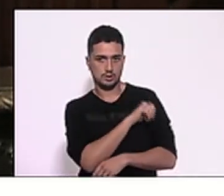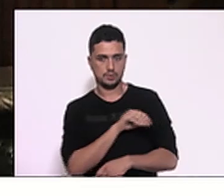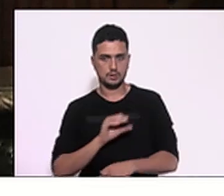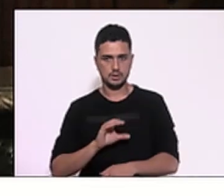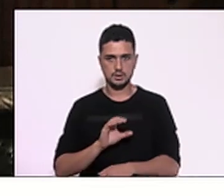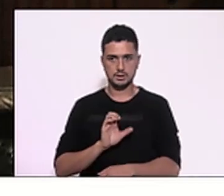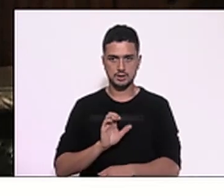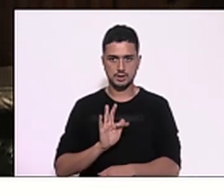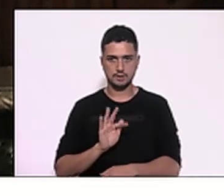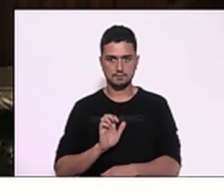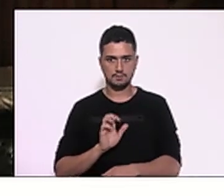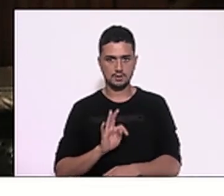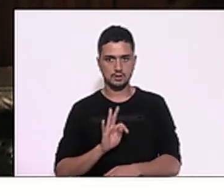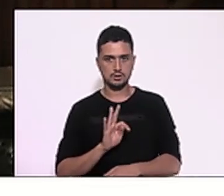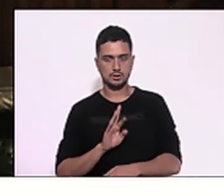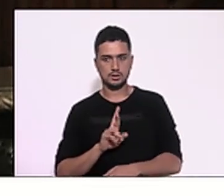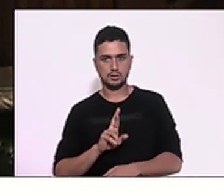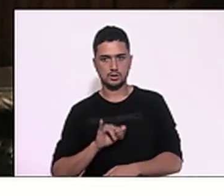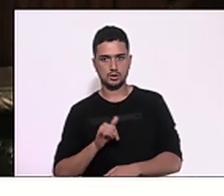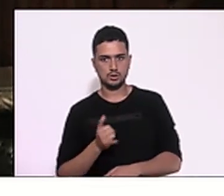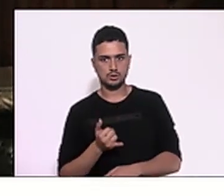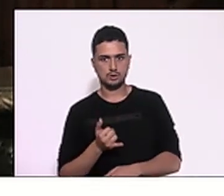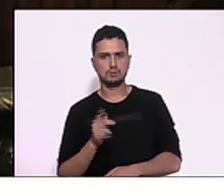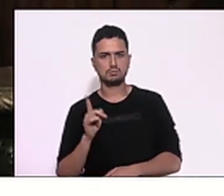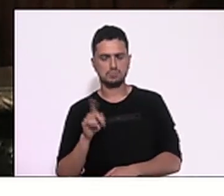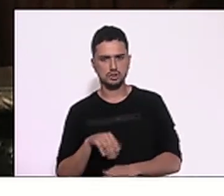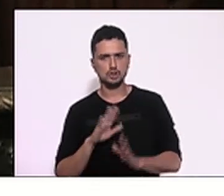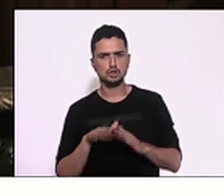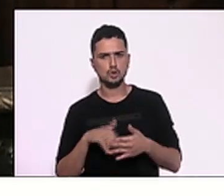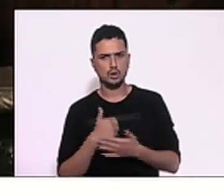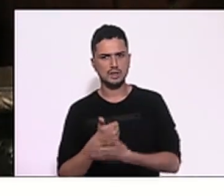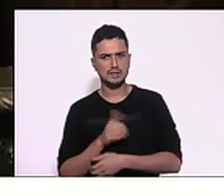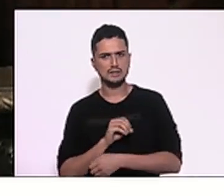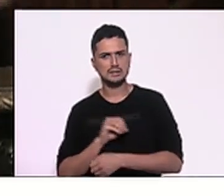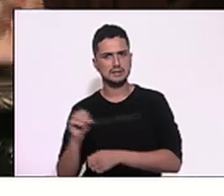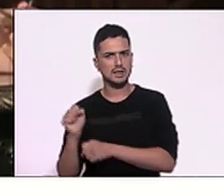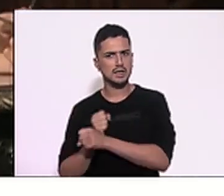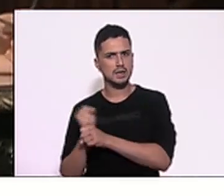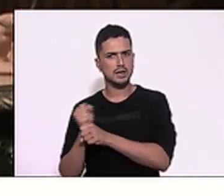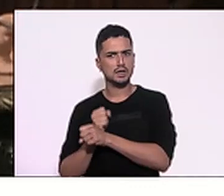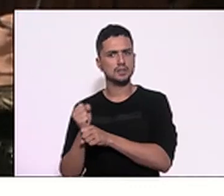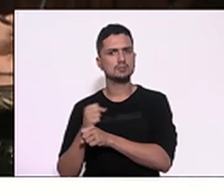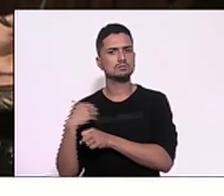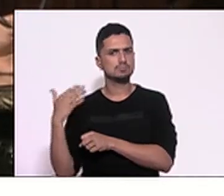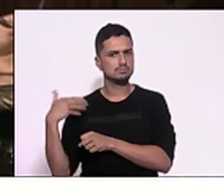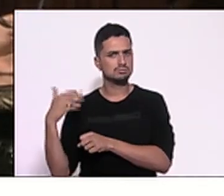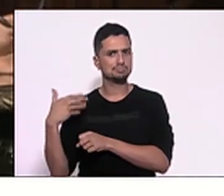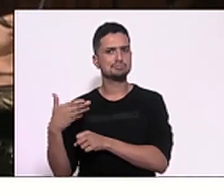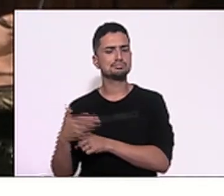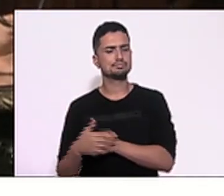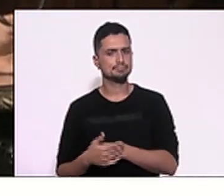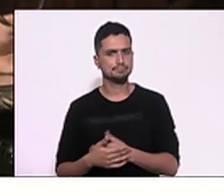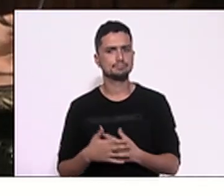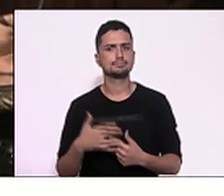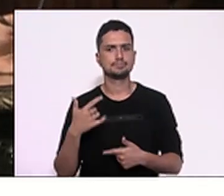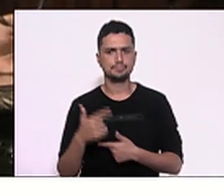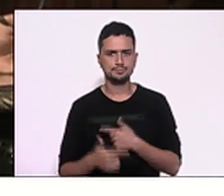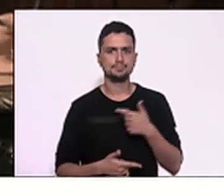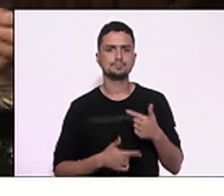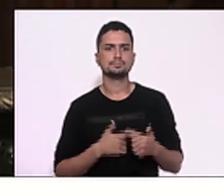Escola centenária e tradicional celeiro de formação